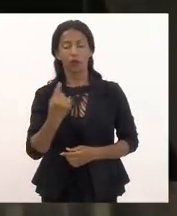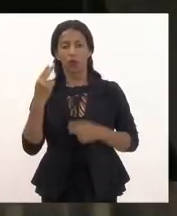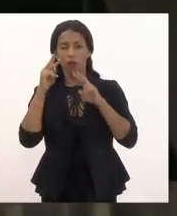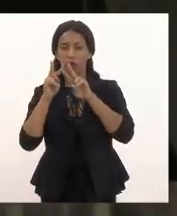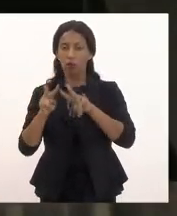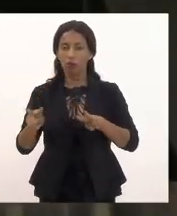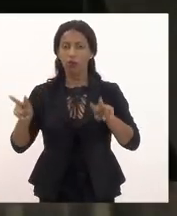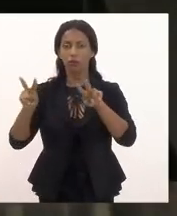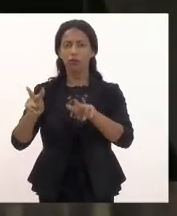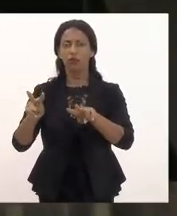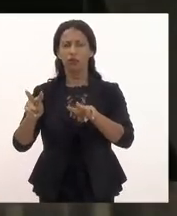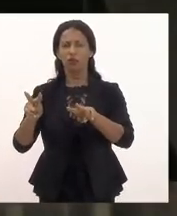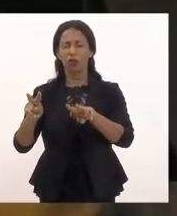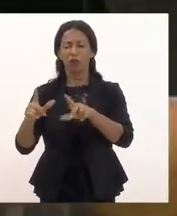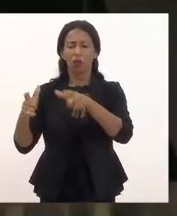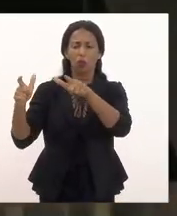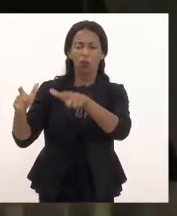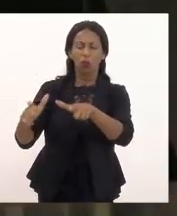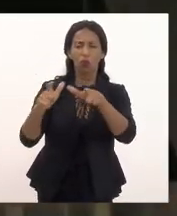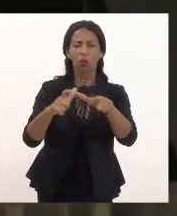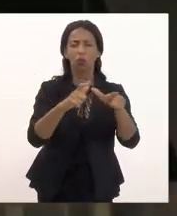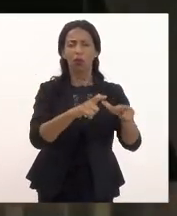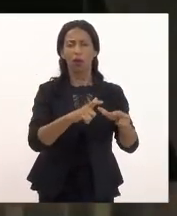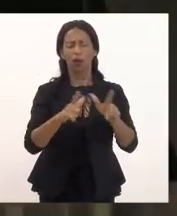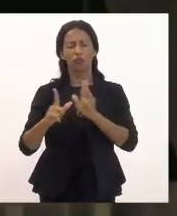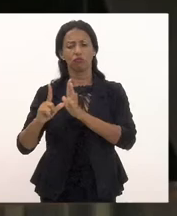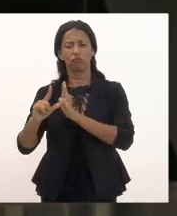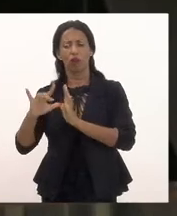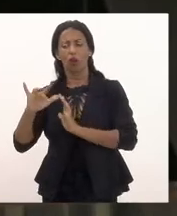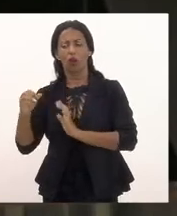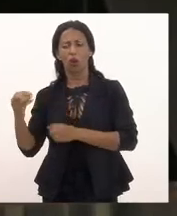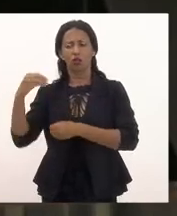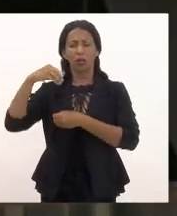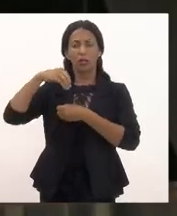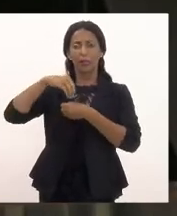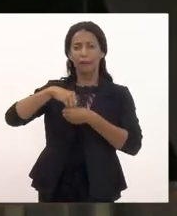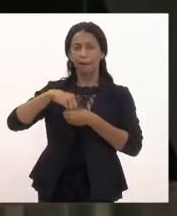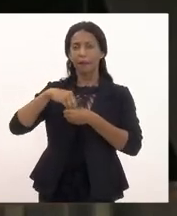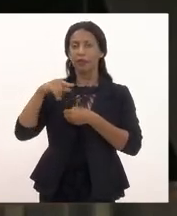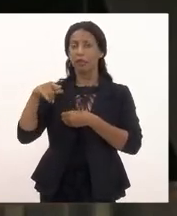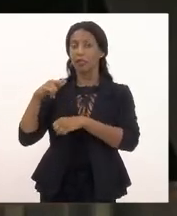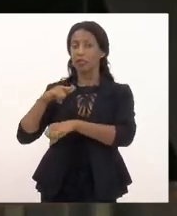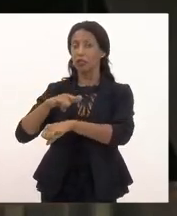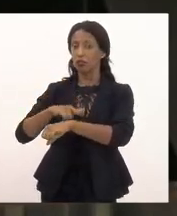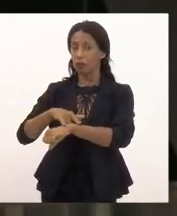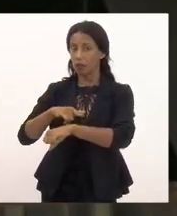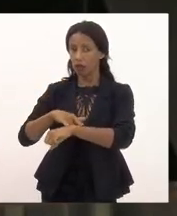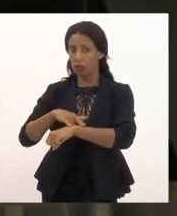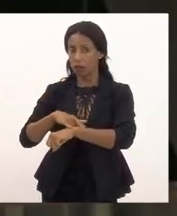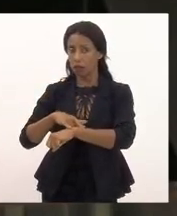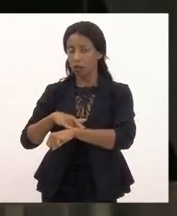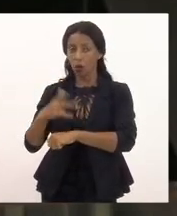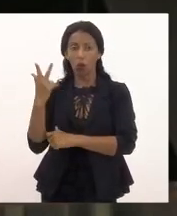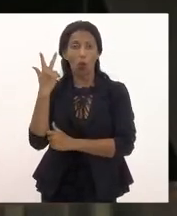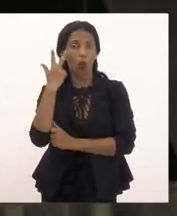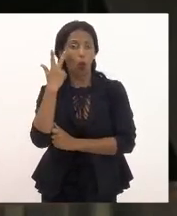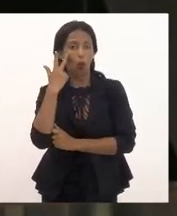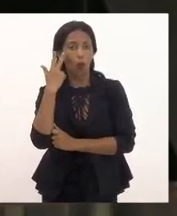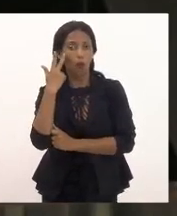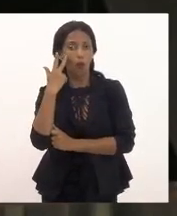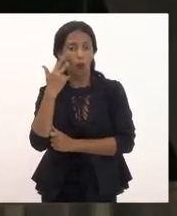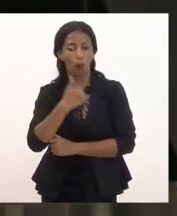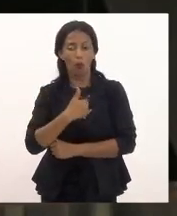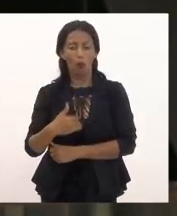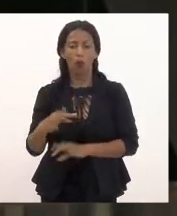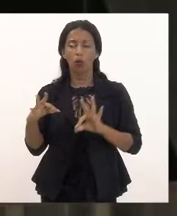vendo estabelecimentos comerciais implantarem esses banheiros comuns, públicos